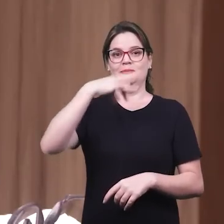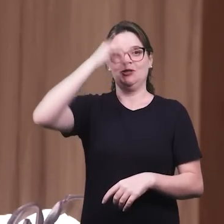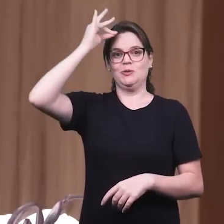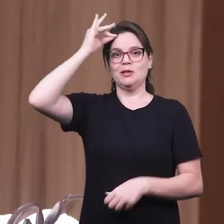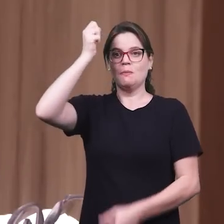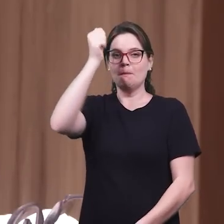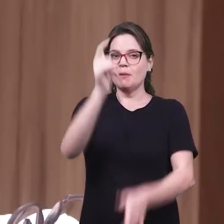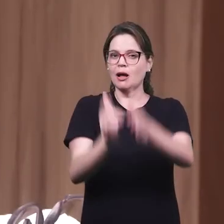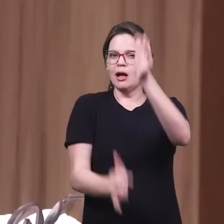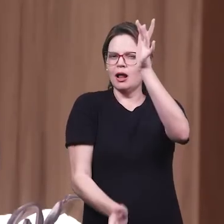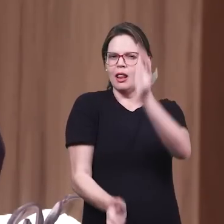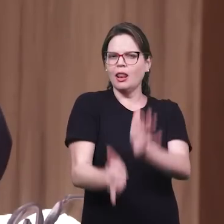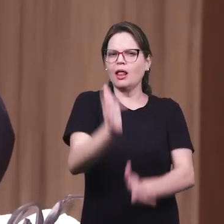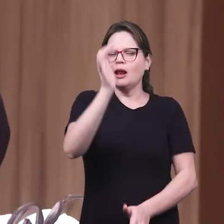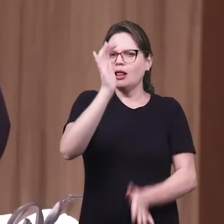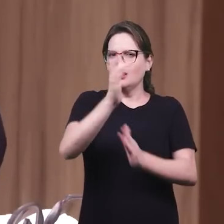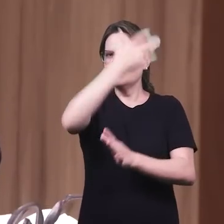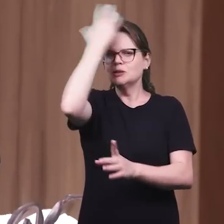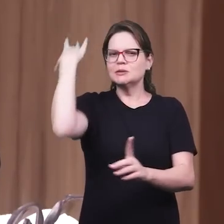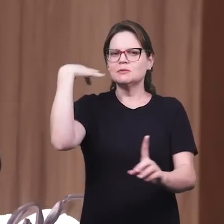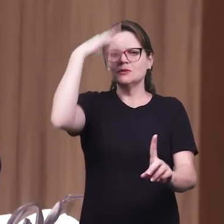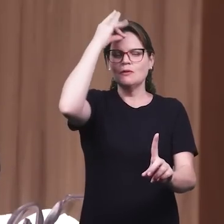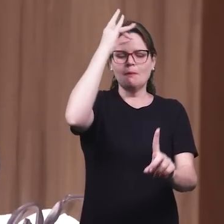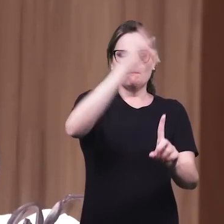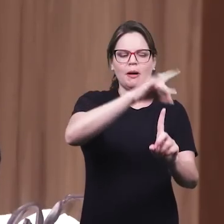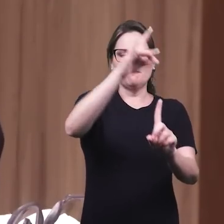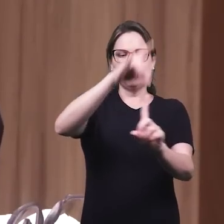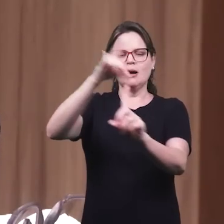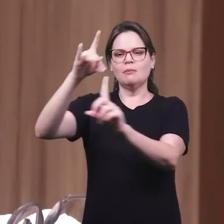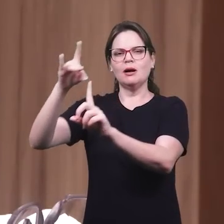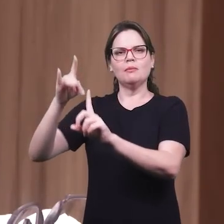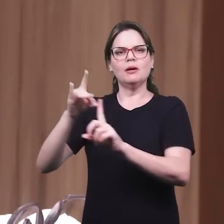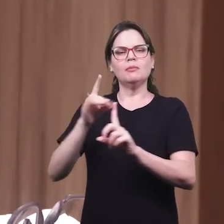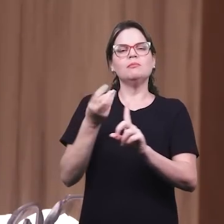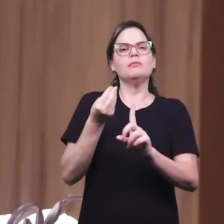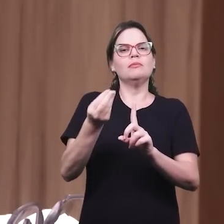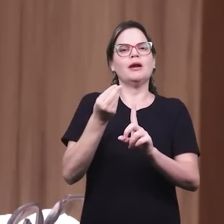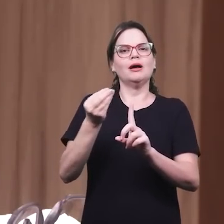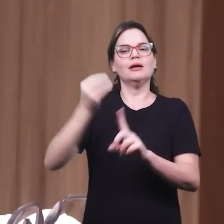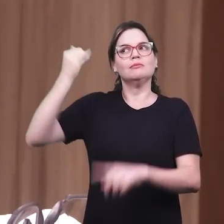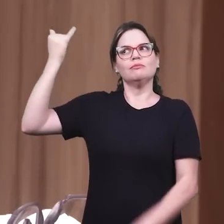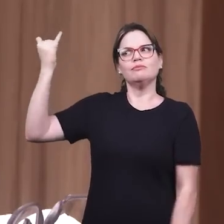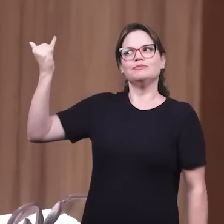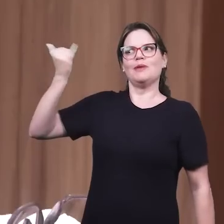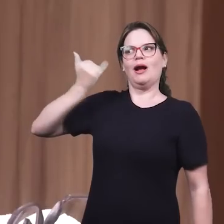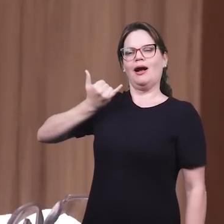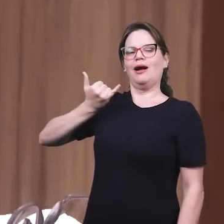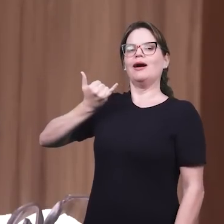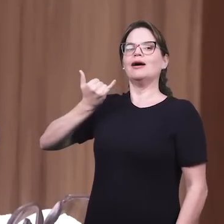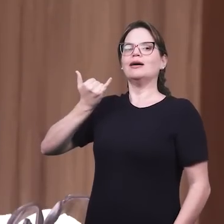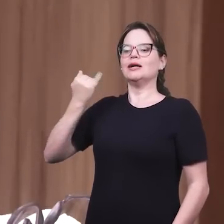do Senhor, e o Espírito Santo foi enviado realmente para nos trazer informações